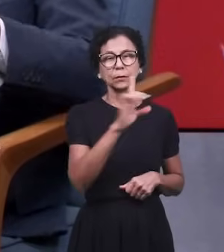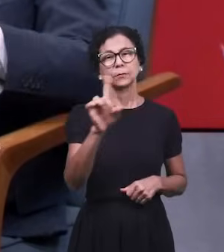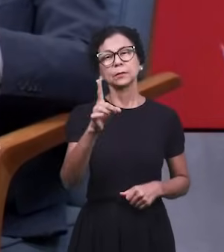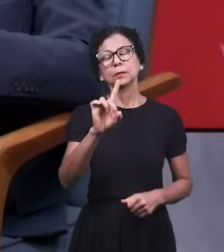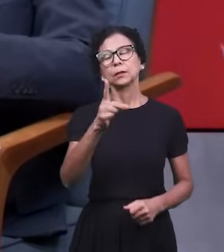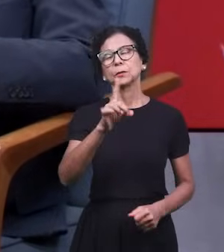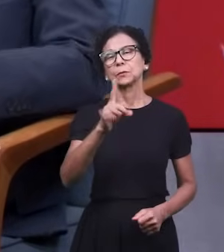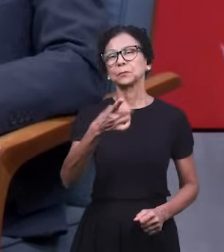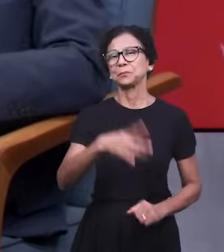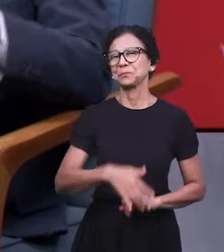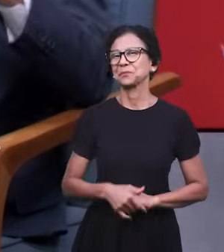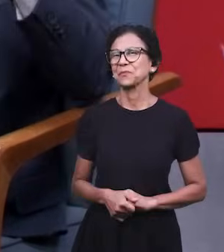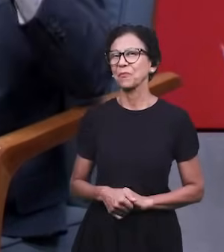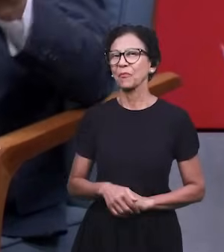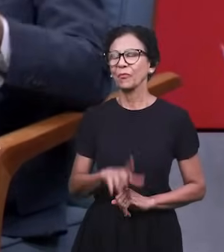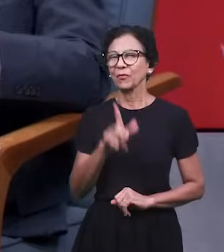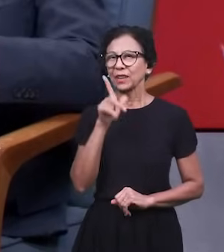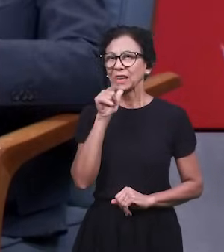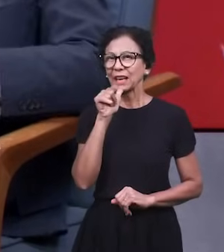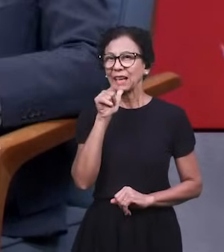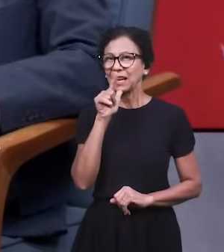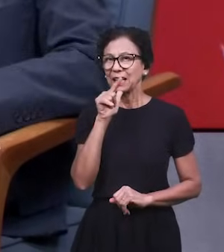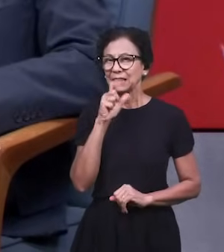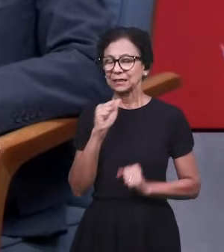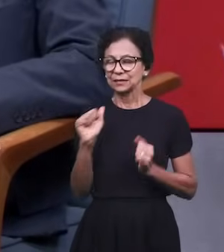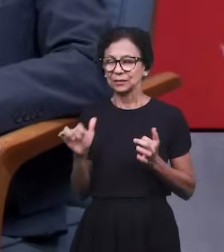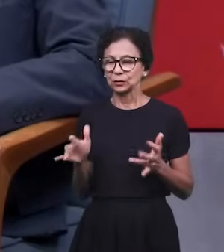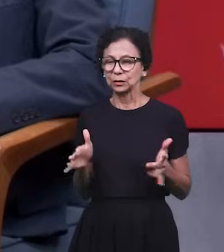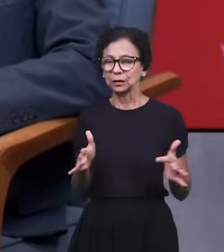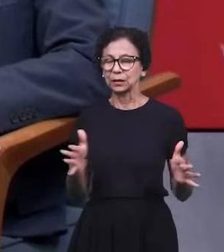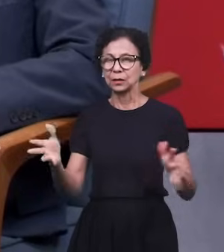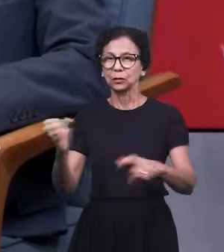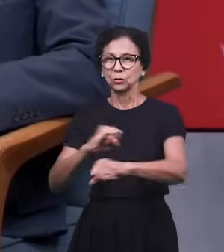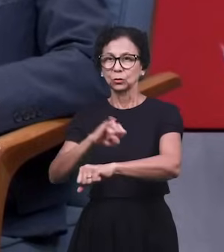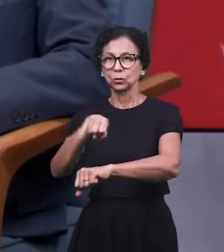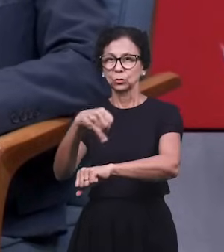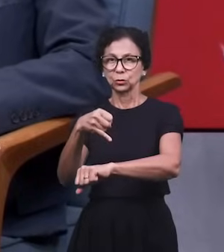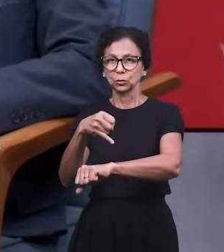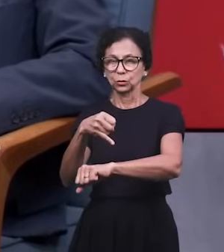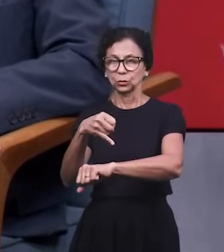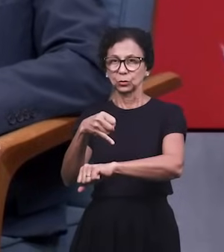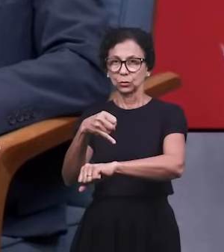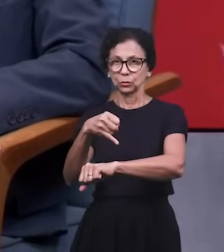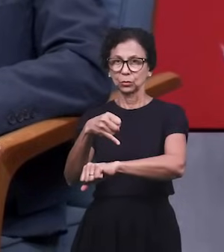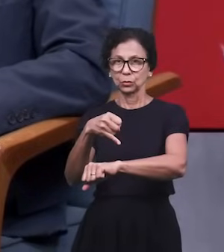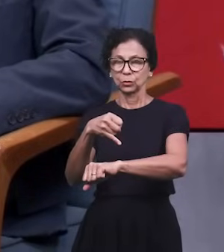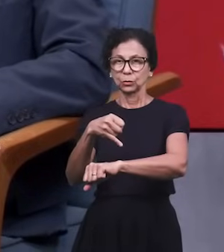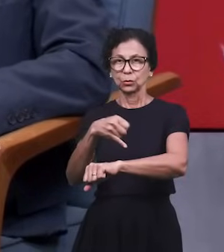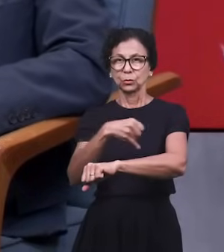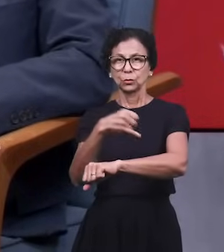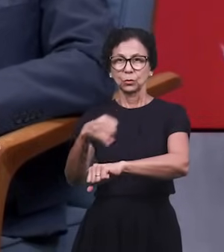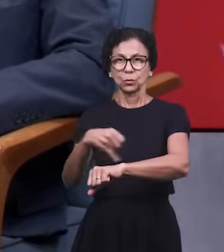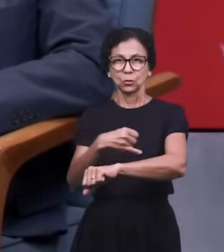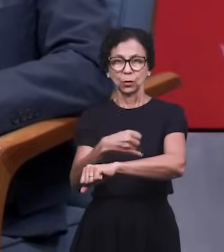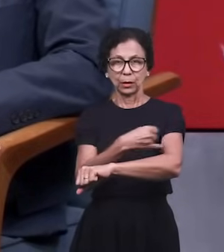As águas do Jordão, as águas que o cobriram, que o curaram, a bênção